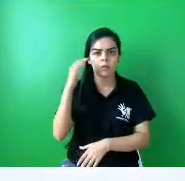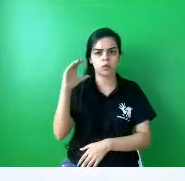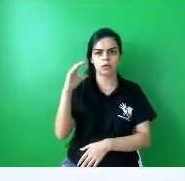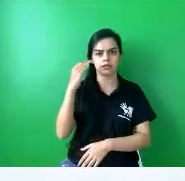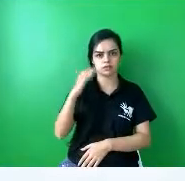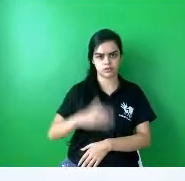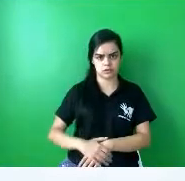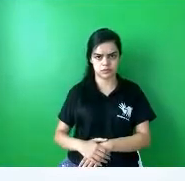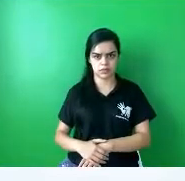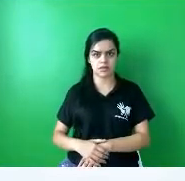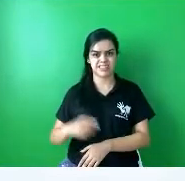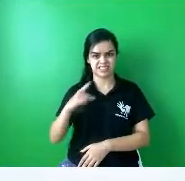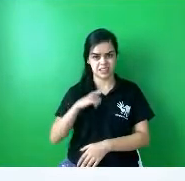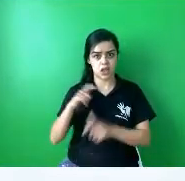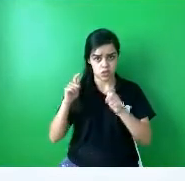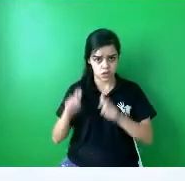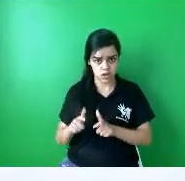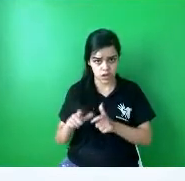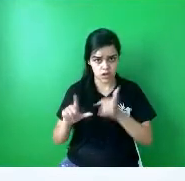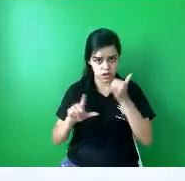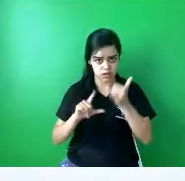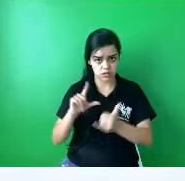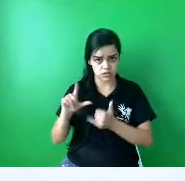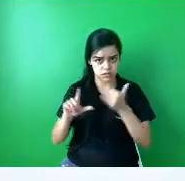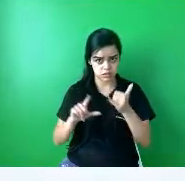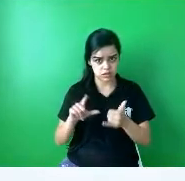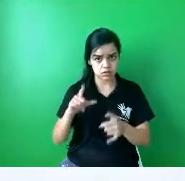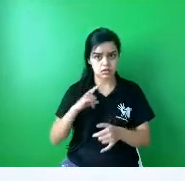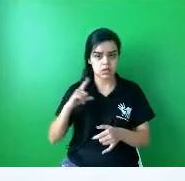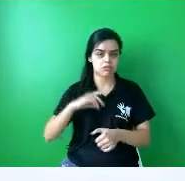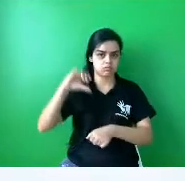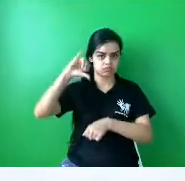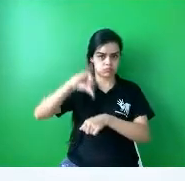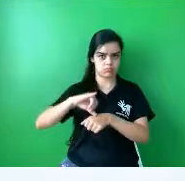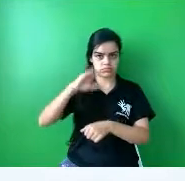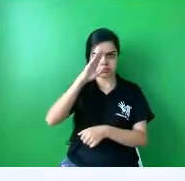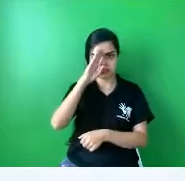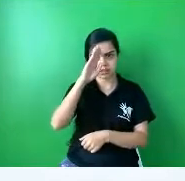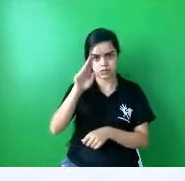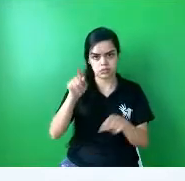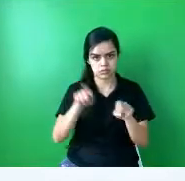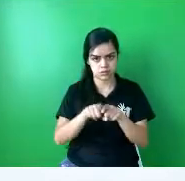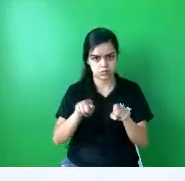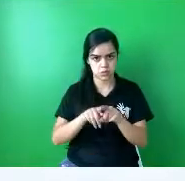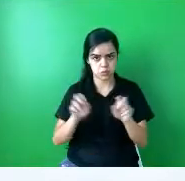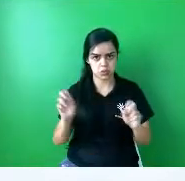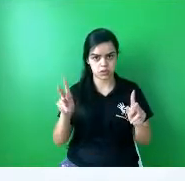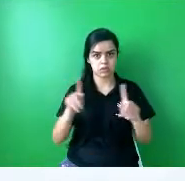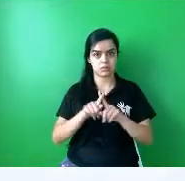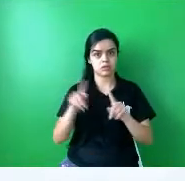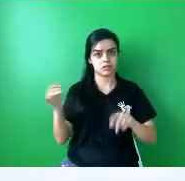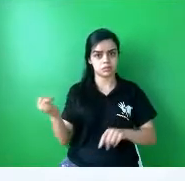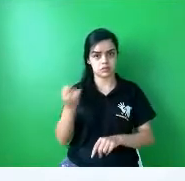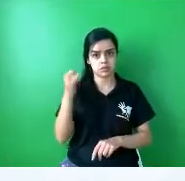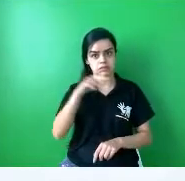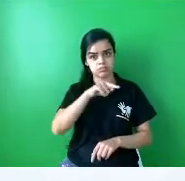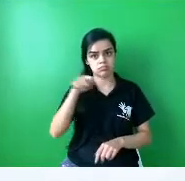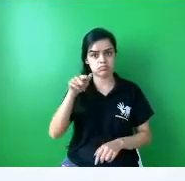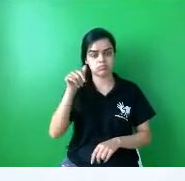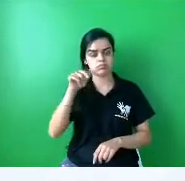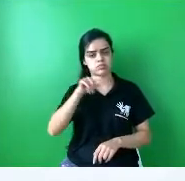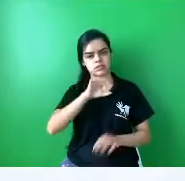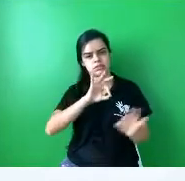não temos um espaço de lazer em Curitiba, nós temos a nossa sede central, aqui na Getúlio Vargas, mas é importante o trabalhador que está nos